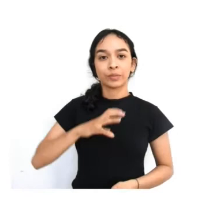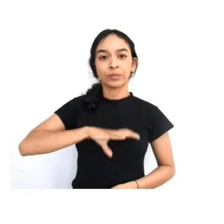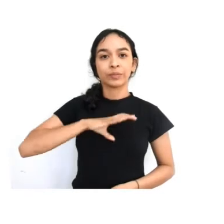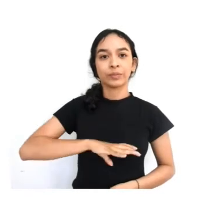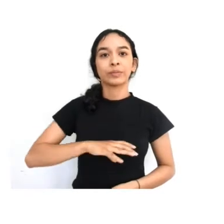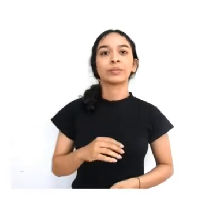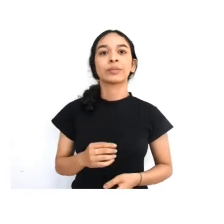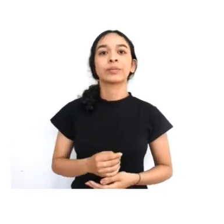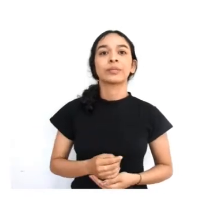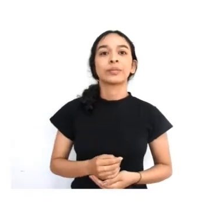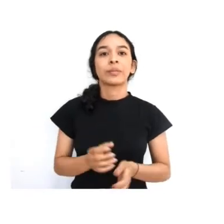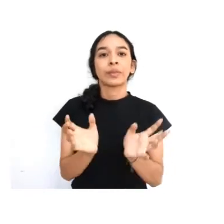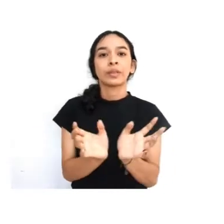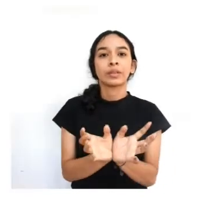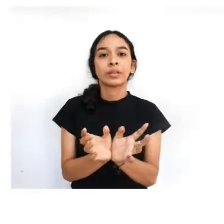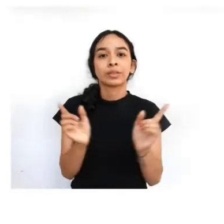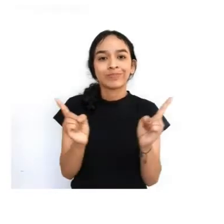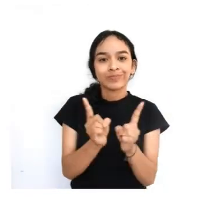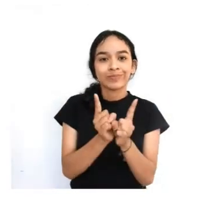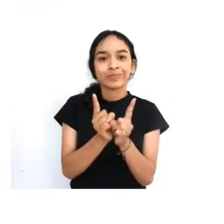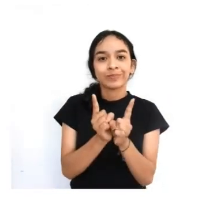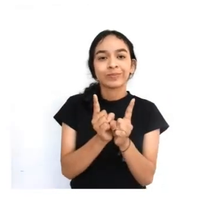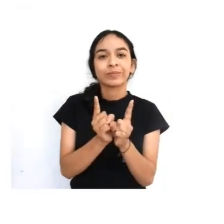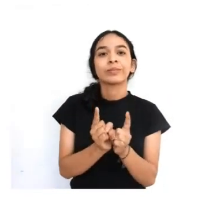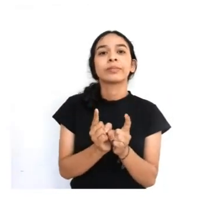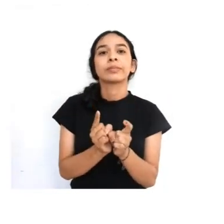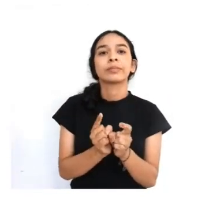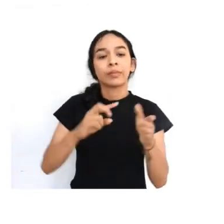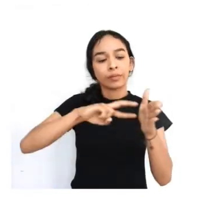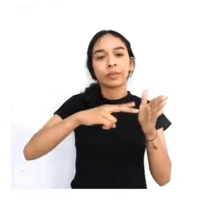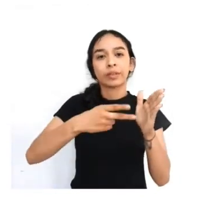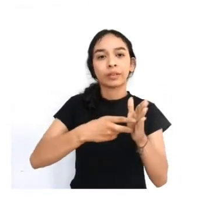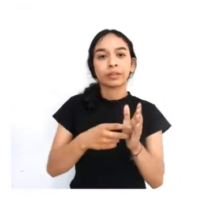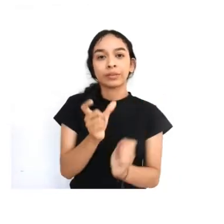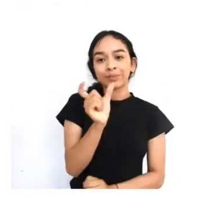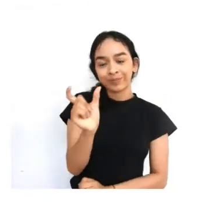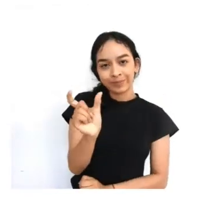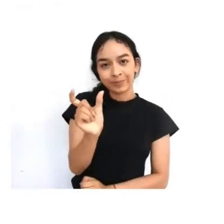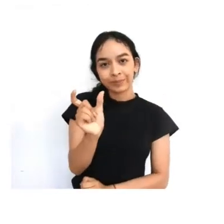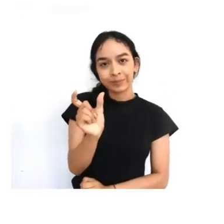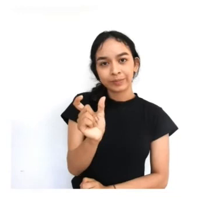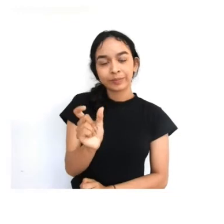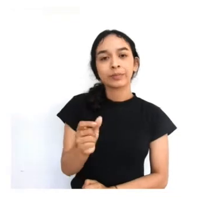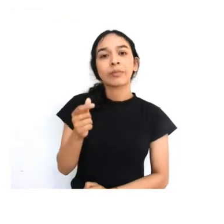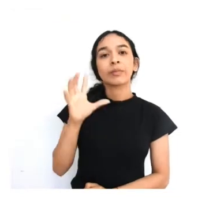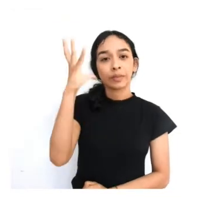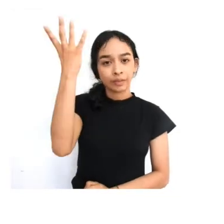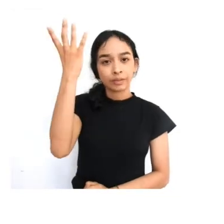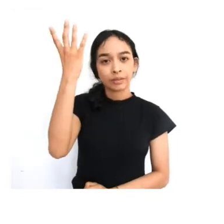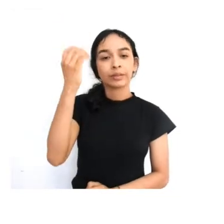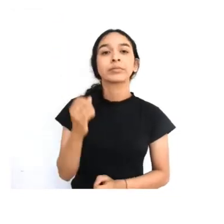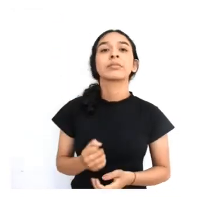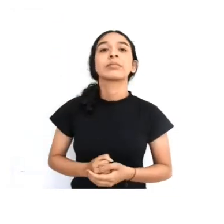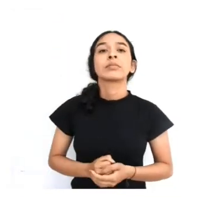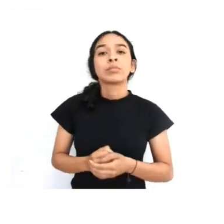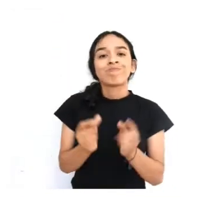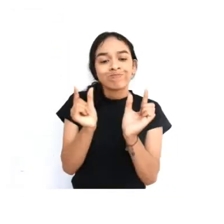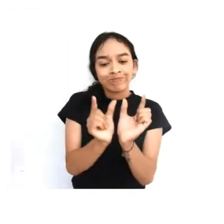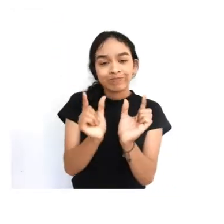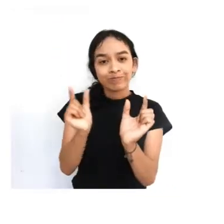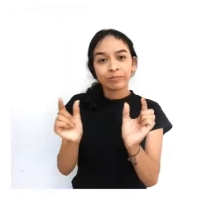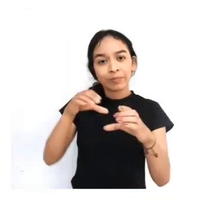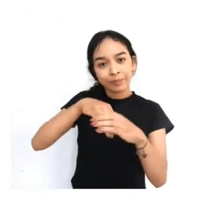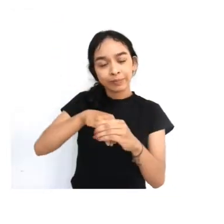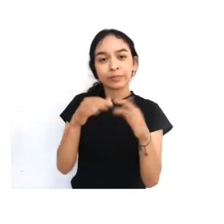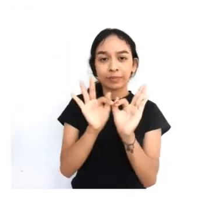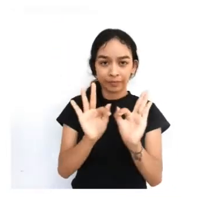da oração. Em português, o caso sintático e o significado de uma palavra se dá por sua